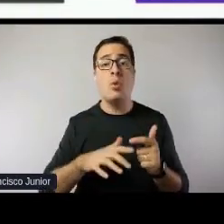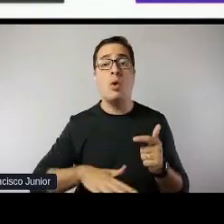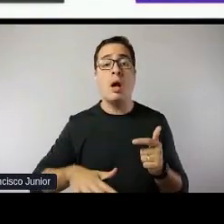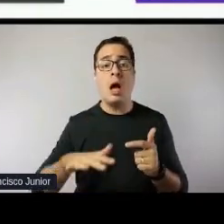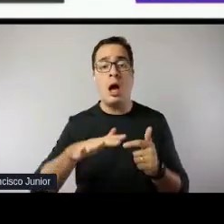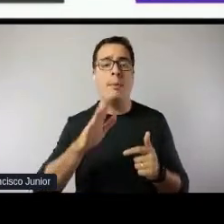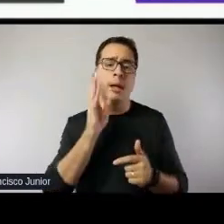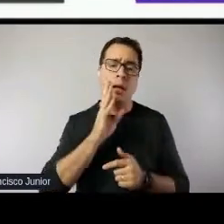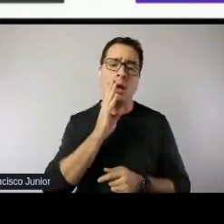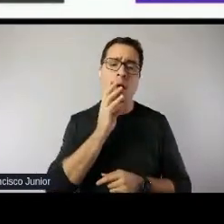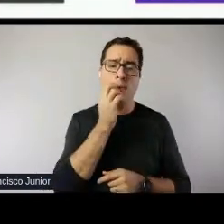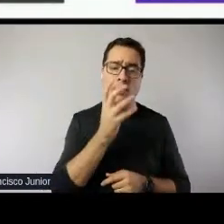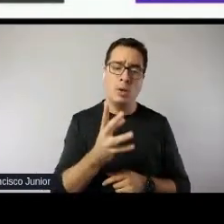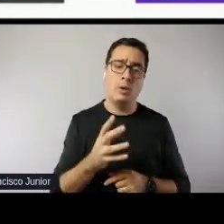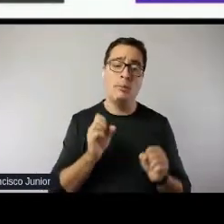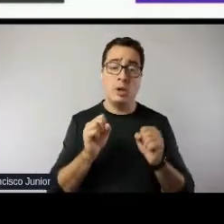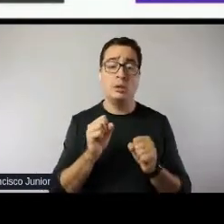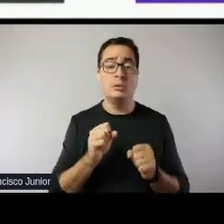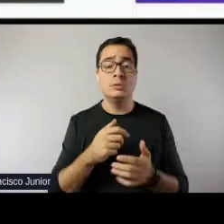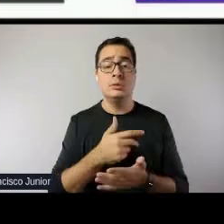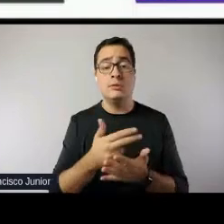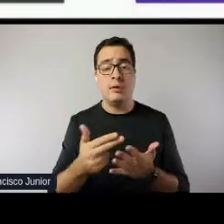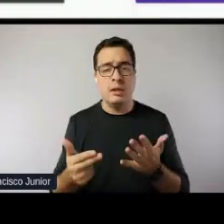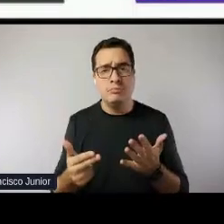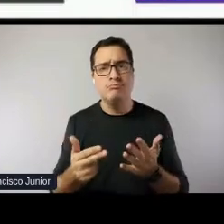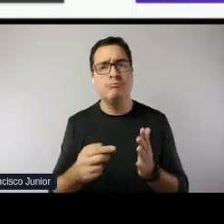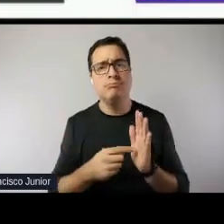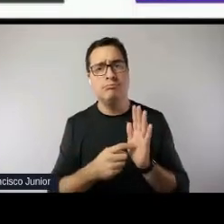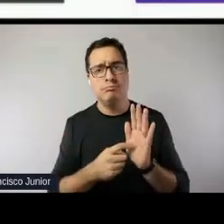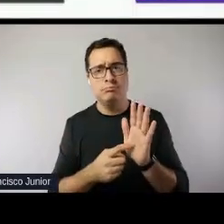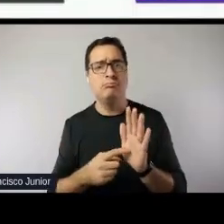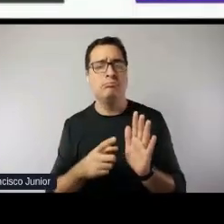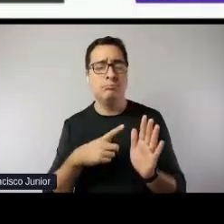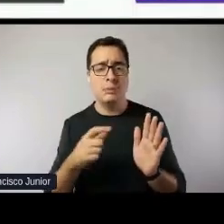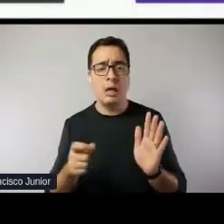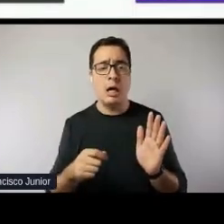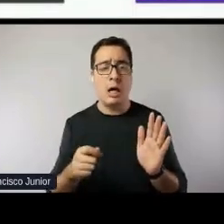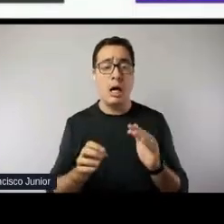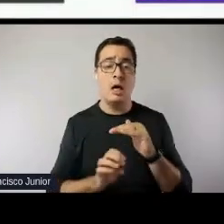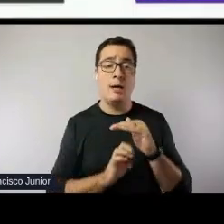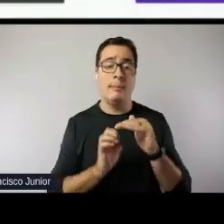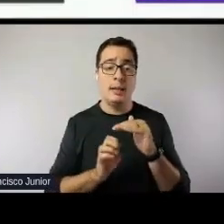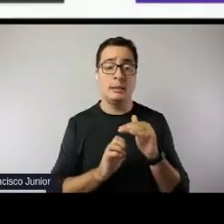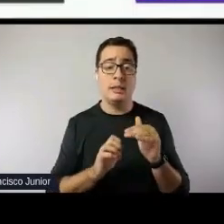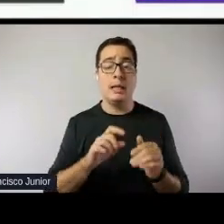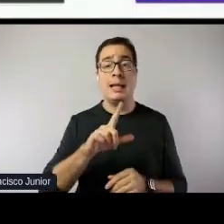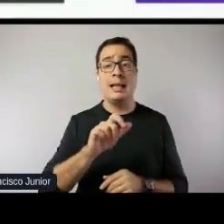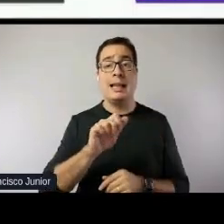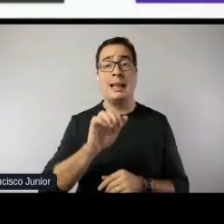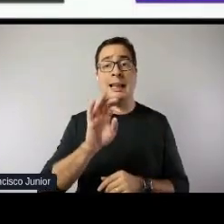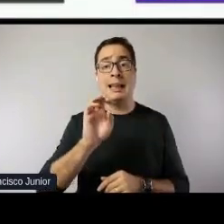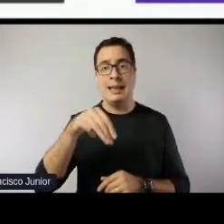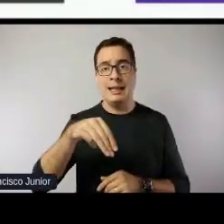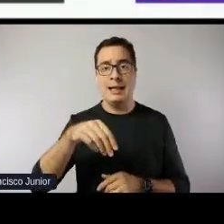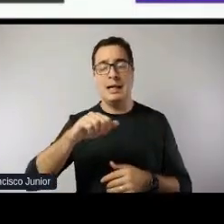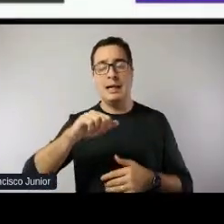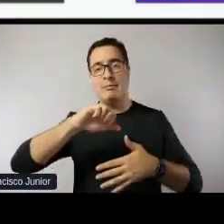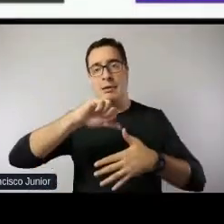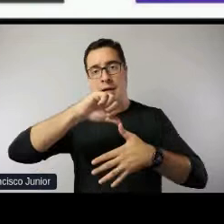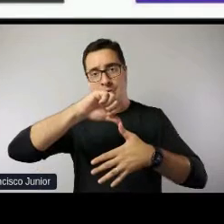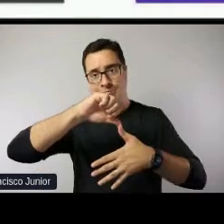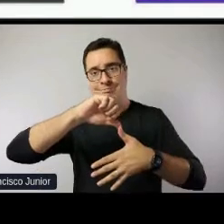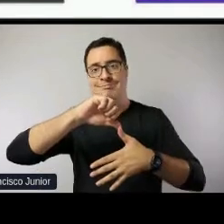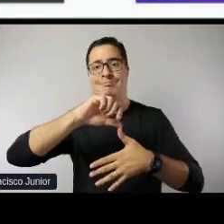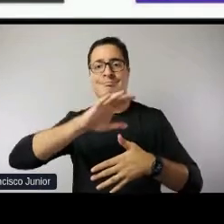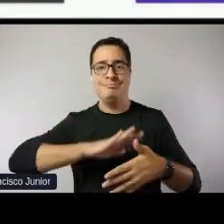bem legal, onde a gente pode levar bastante coisa, né? Então, é uma empresa aí que ela é Latam, então atua em mais de um país em América